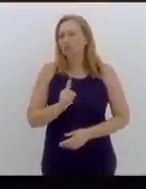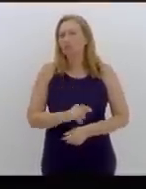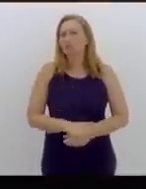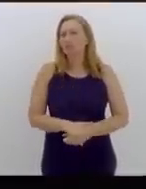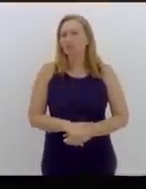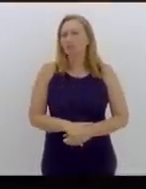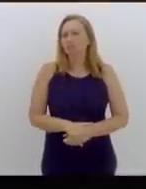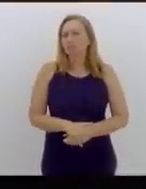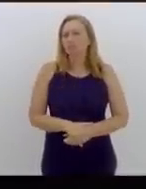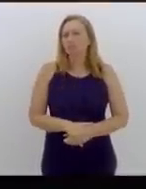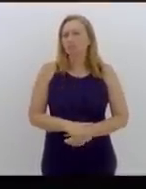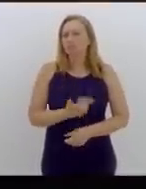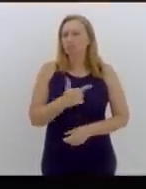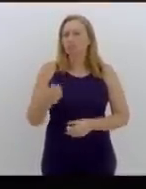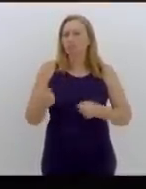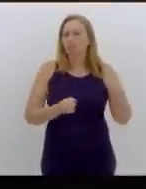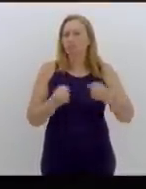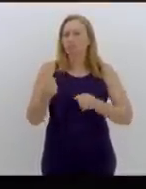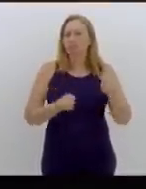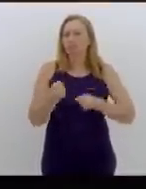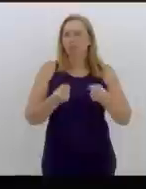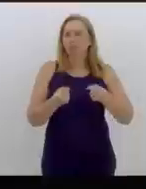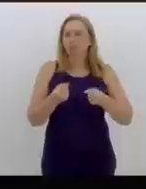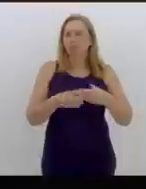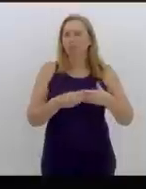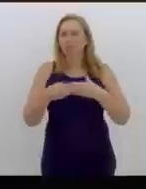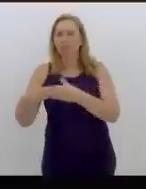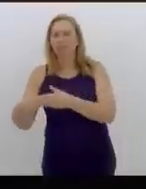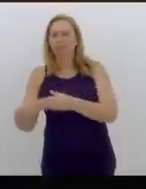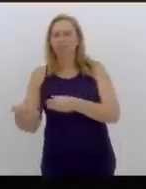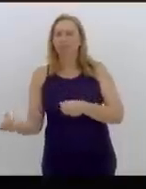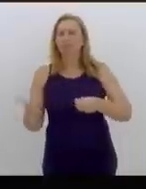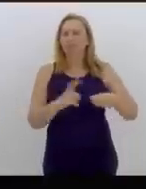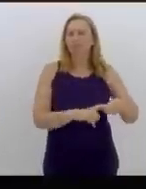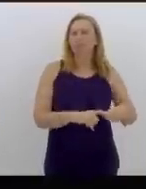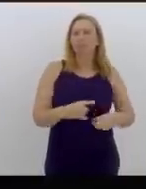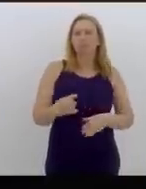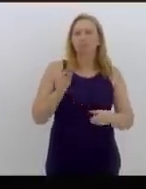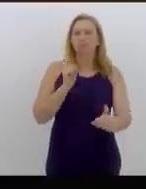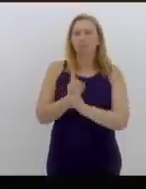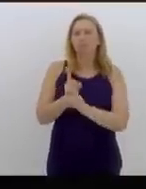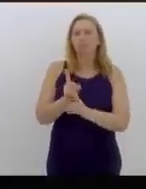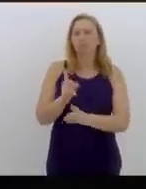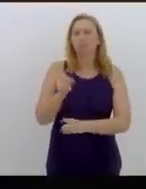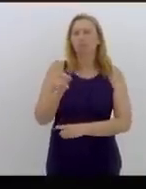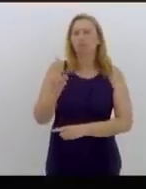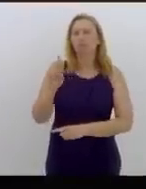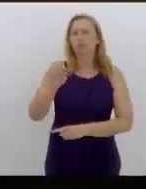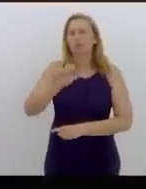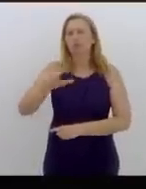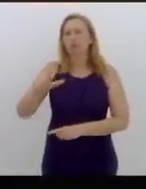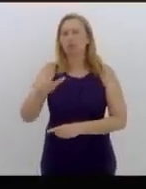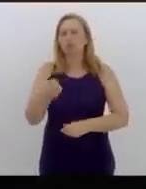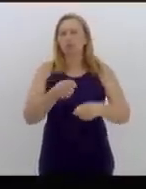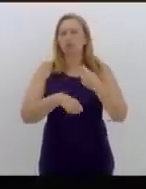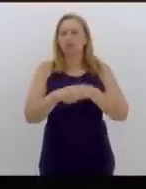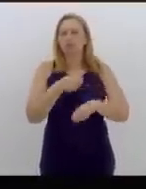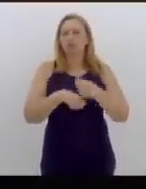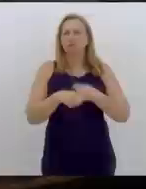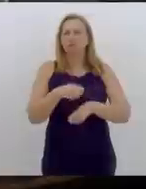não tenho viatura para me levar e me trazer como eu encontrei com Coronel aí que anda de viatura administrativa até